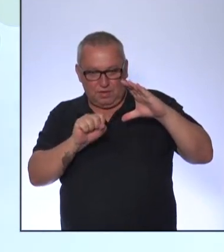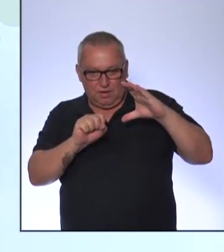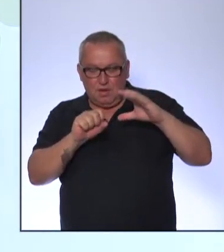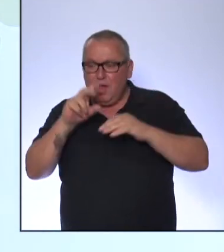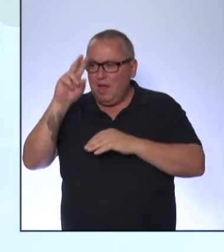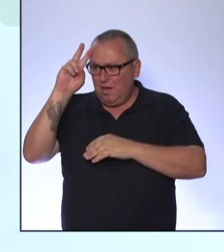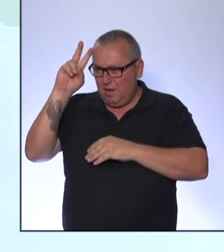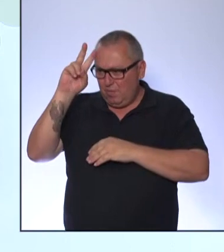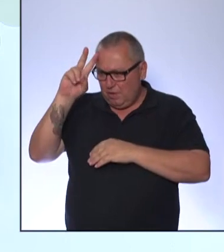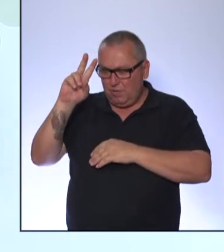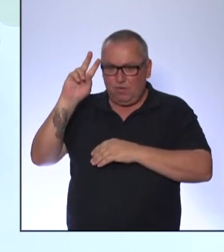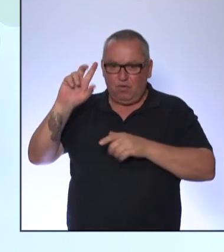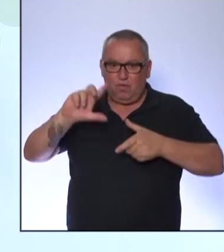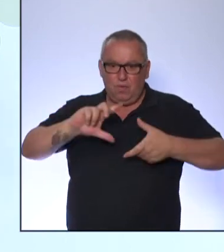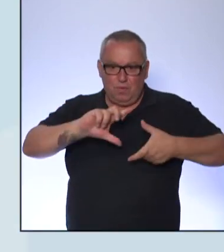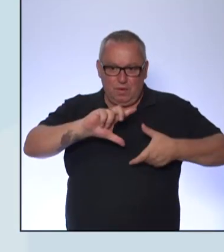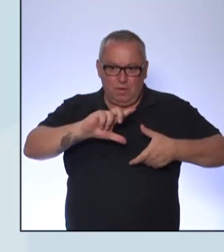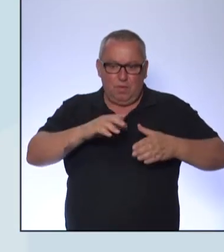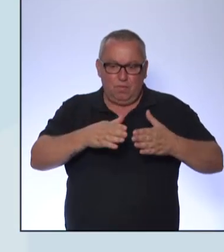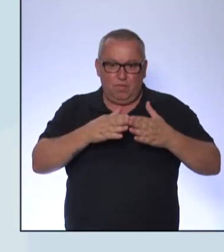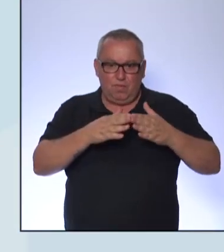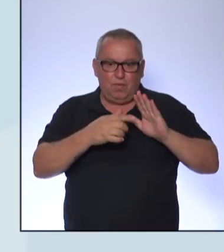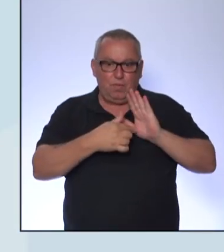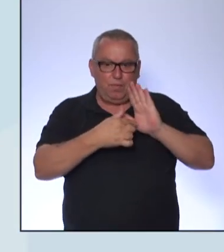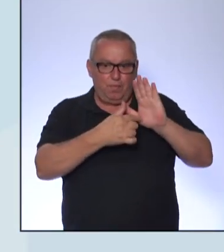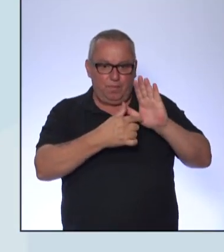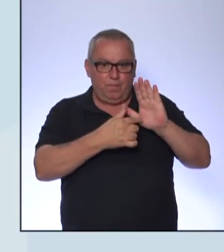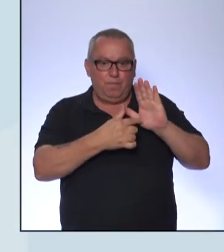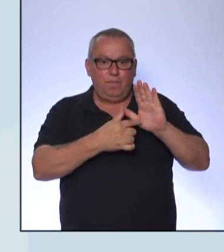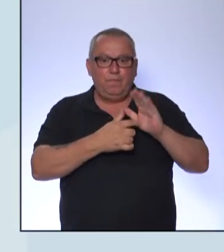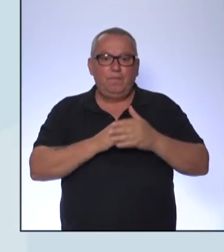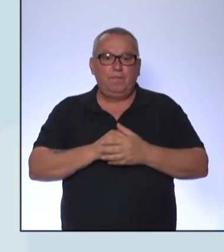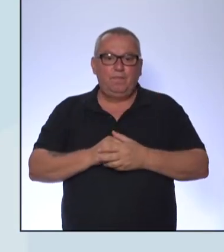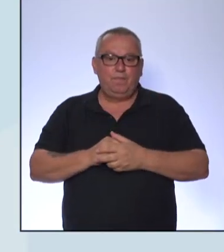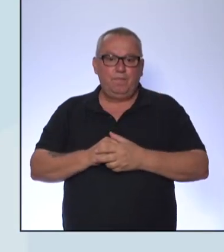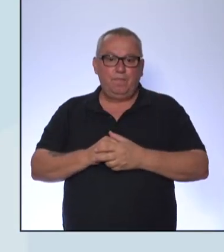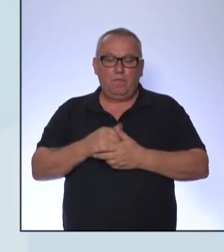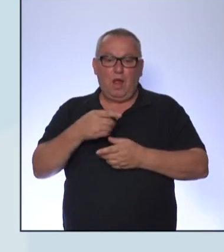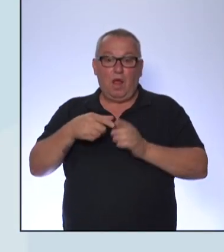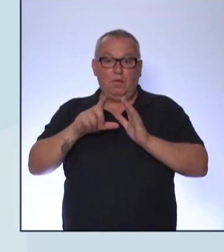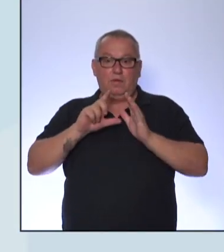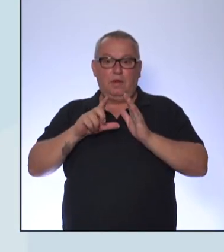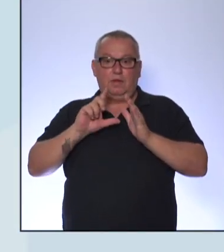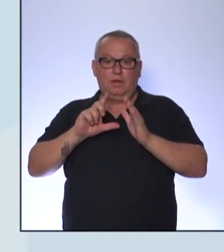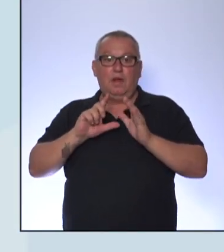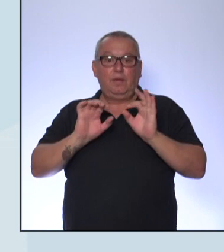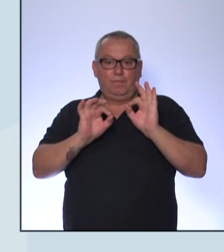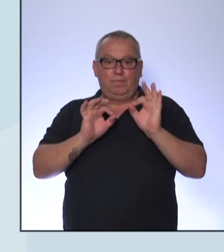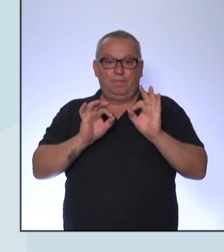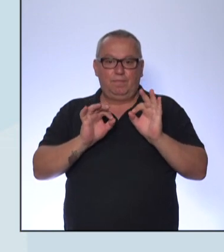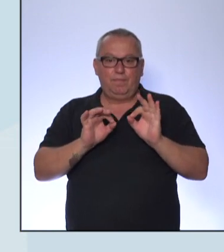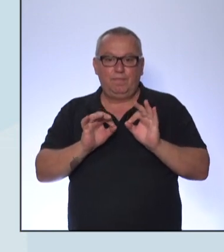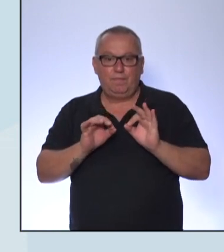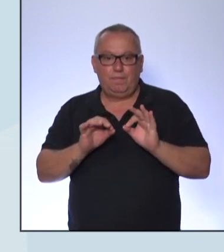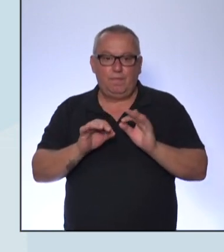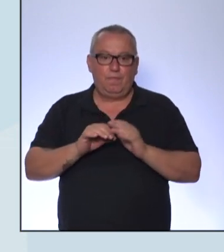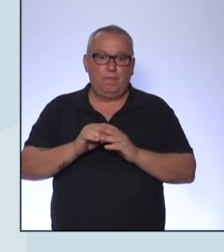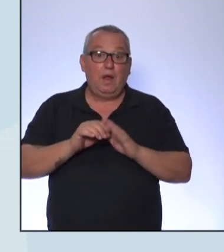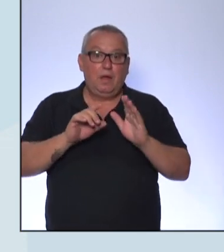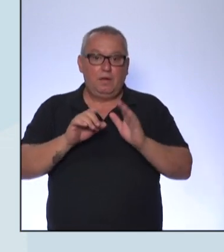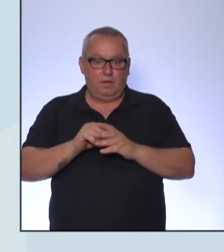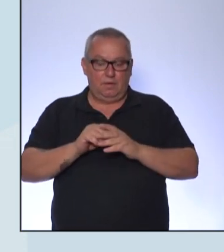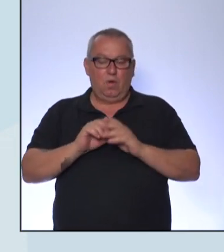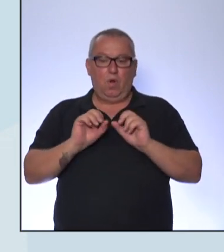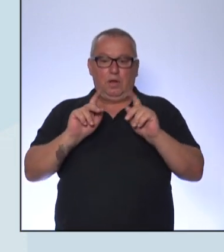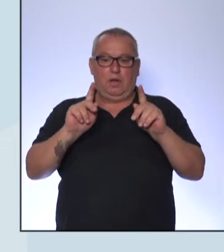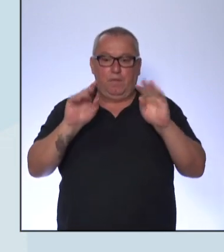eu vou pedir, por favor, para projetar a tela, das características gerais. Não, uma antes, por favor. Depois.